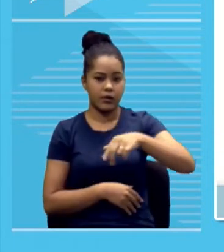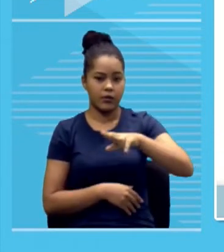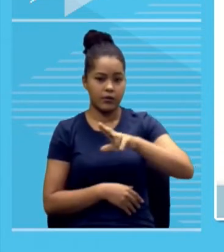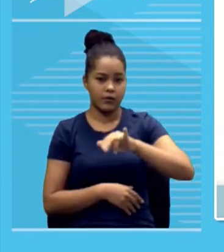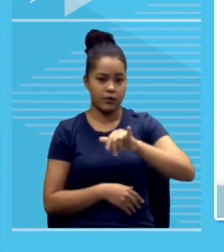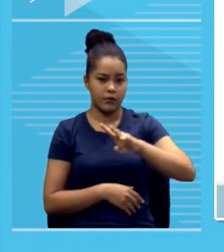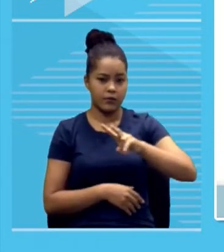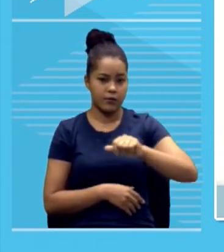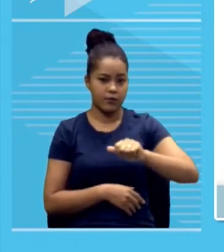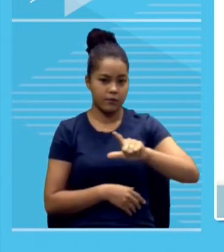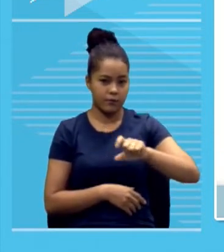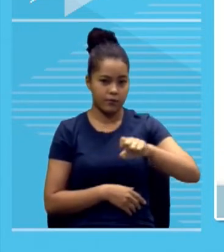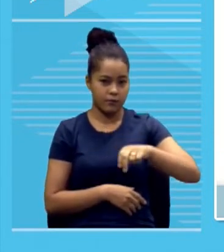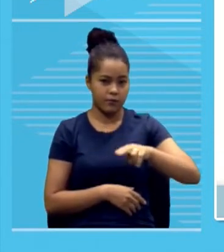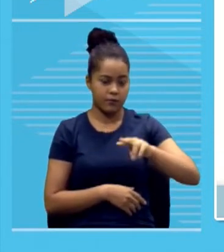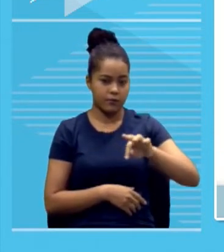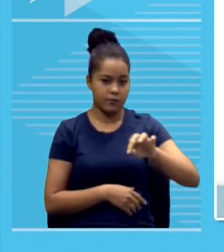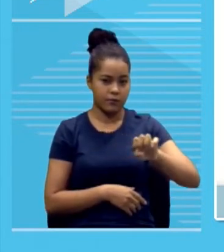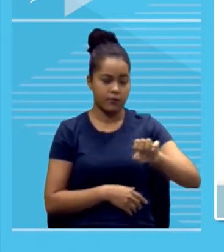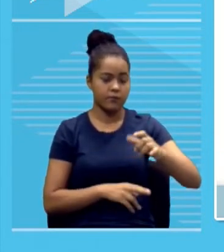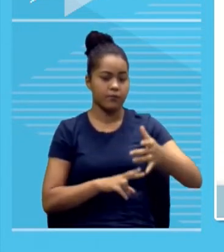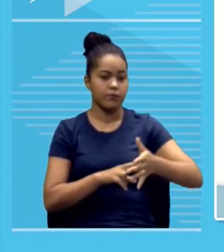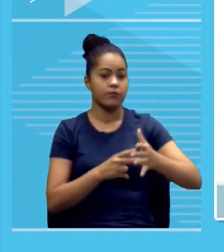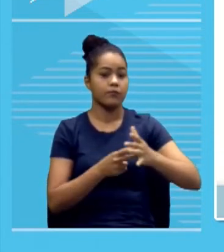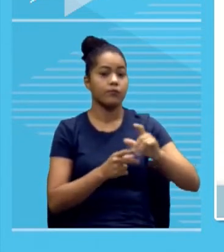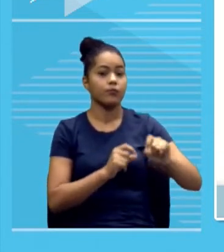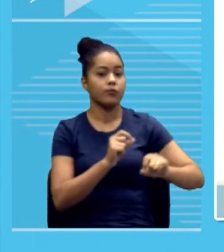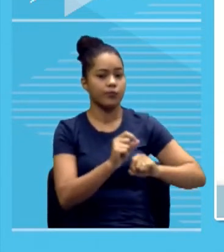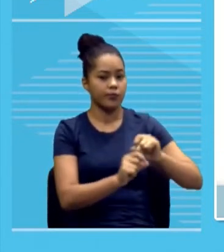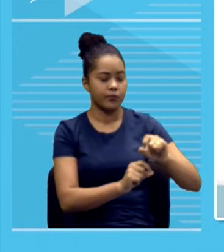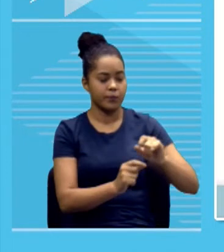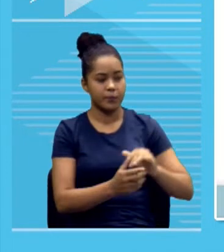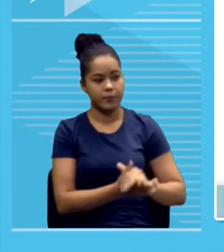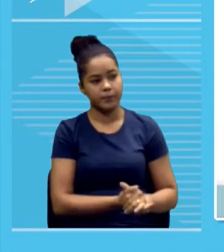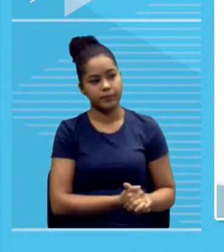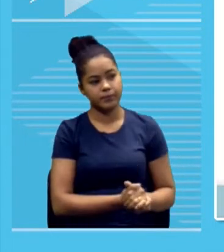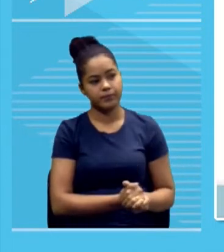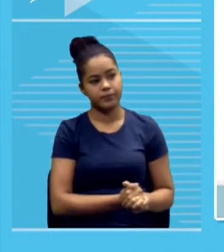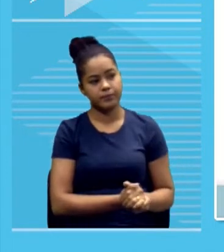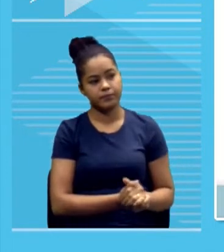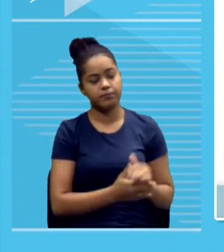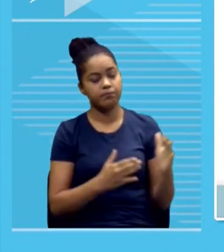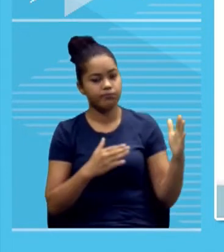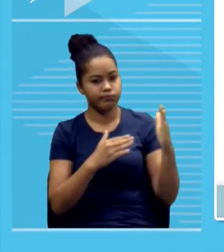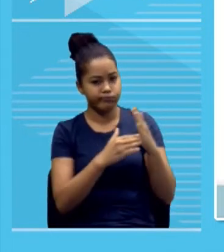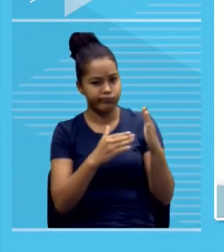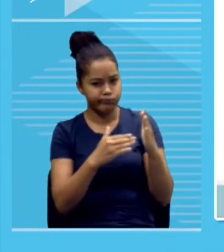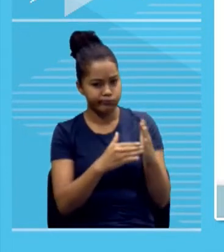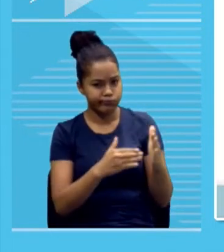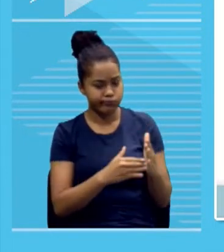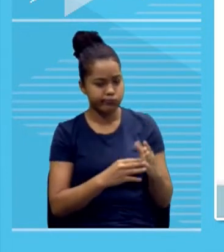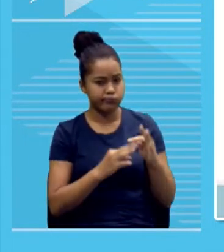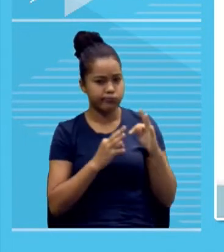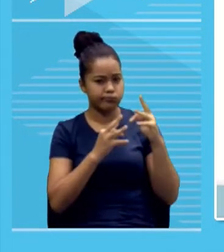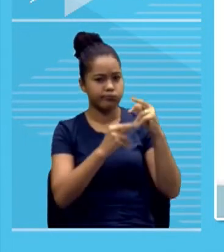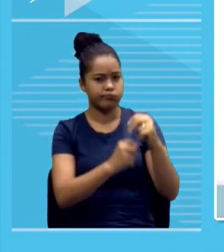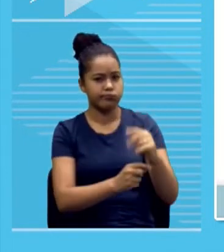soma, tá bom? É a soma de todas as resistências da